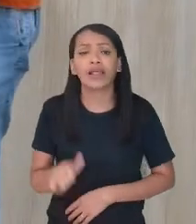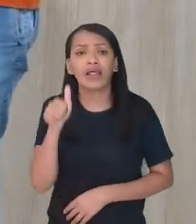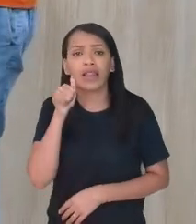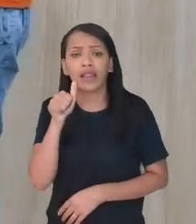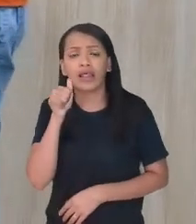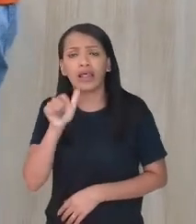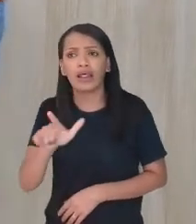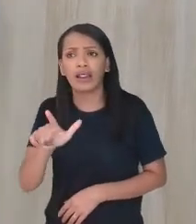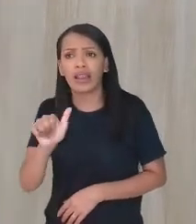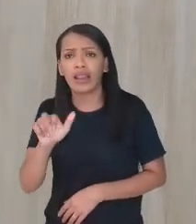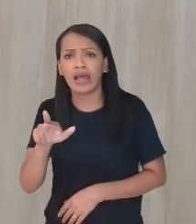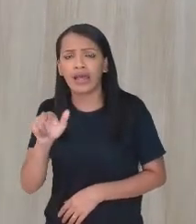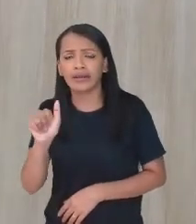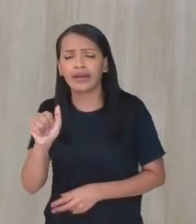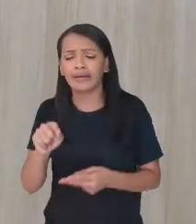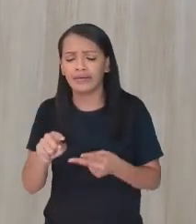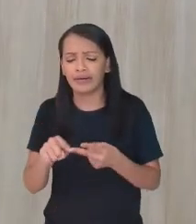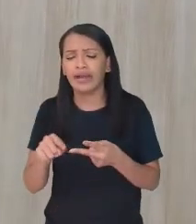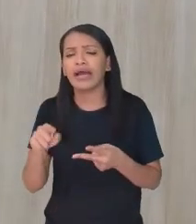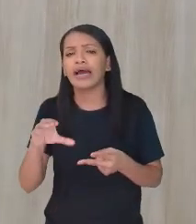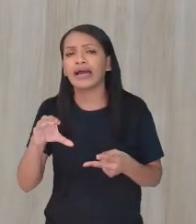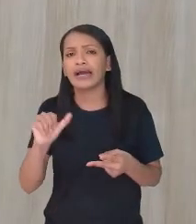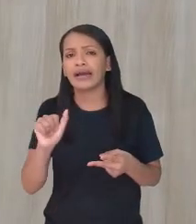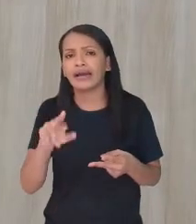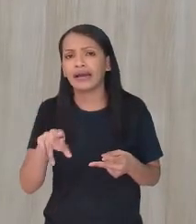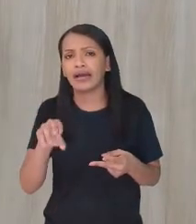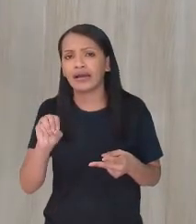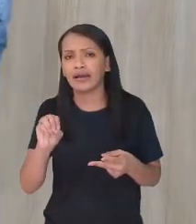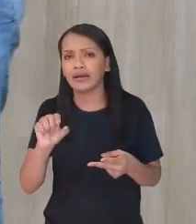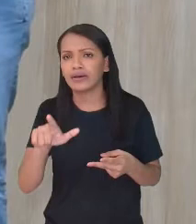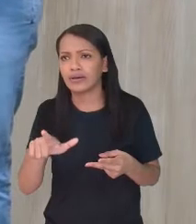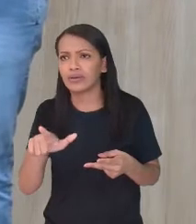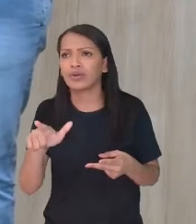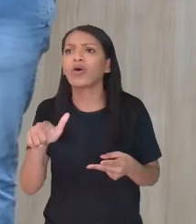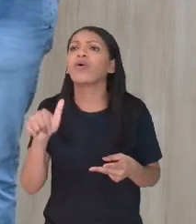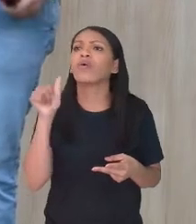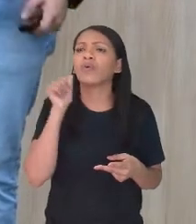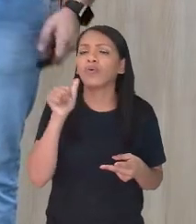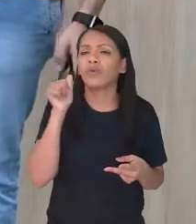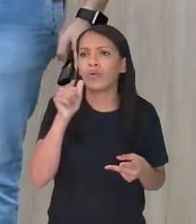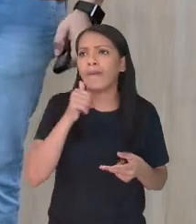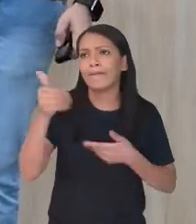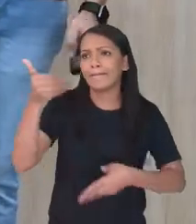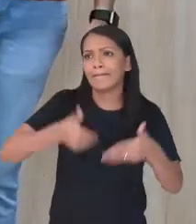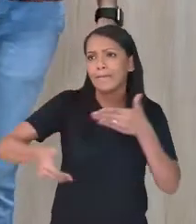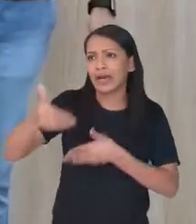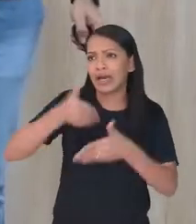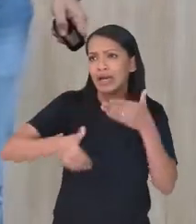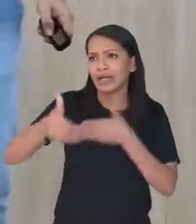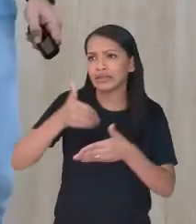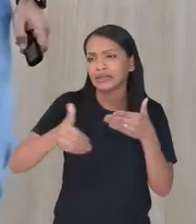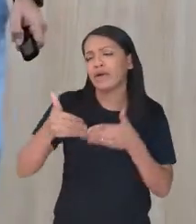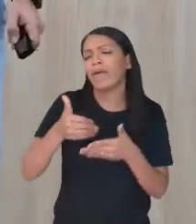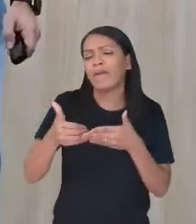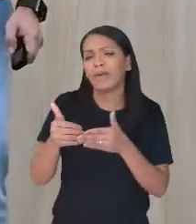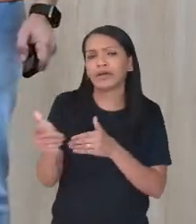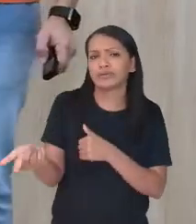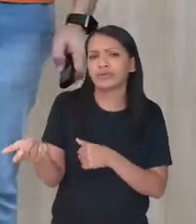Carol estão participando de uma gincana de doação de alimentos. Juntos, elas arrecadaram